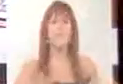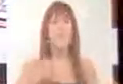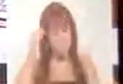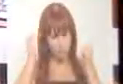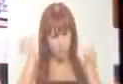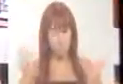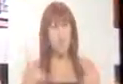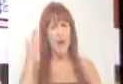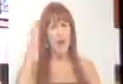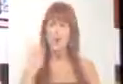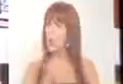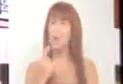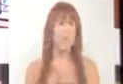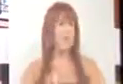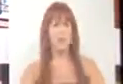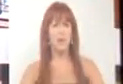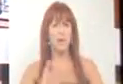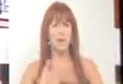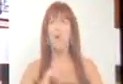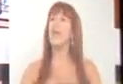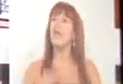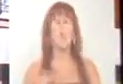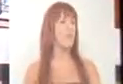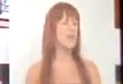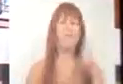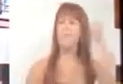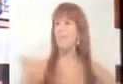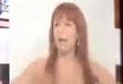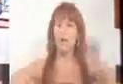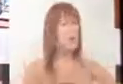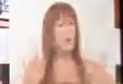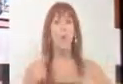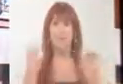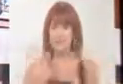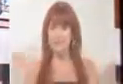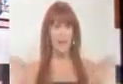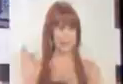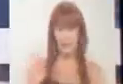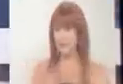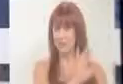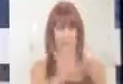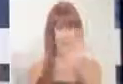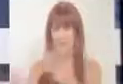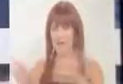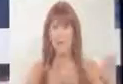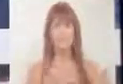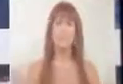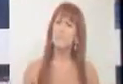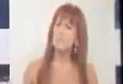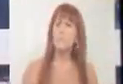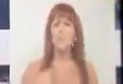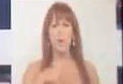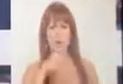bem. Aliás, nós não queremos outra coisa. Não queremos ser diferentes, nem para mais, nem para... Queremos o mesmo tratamento.